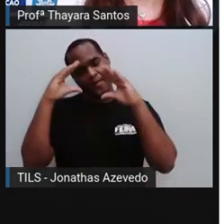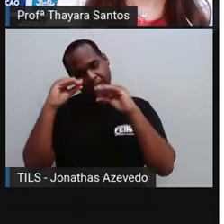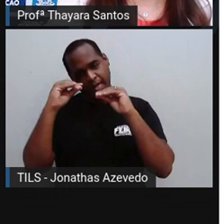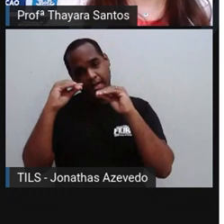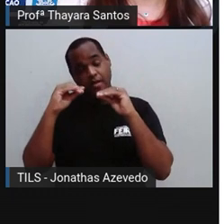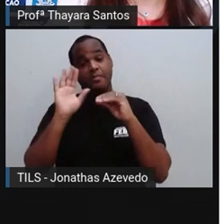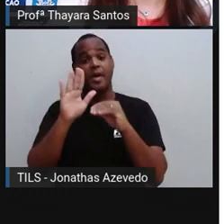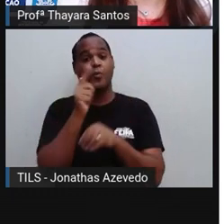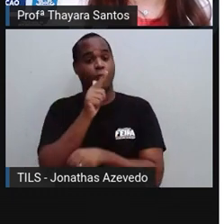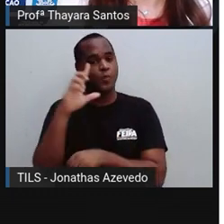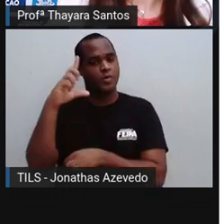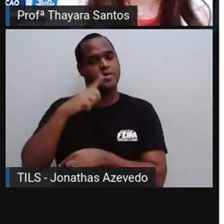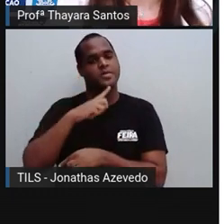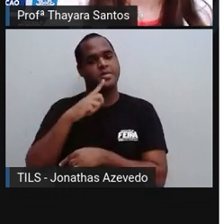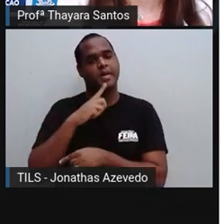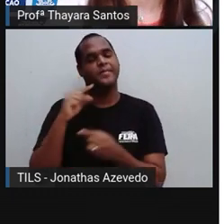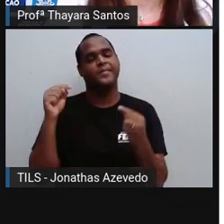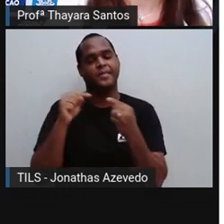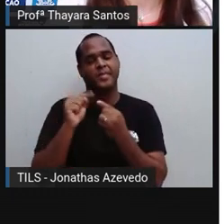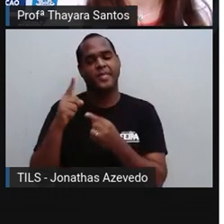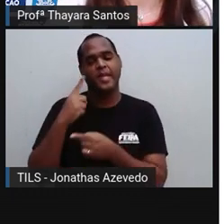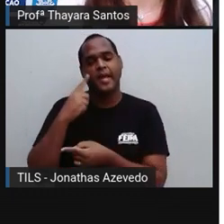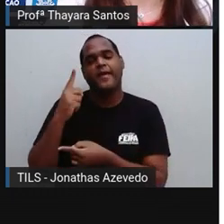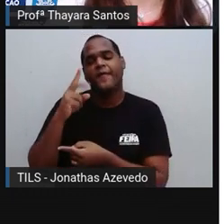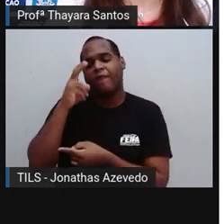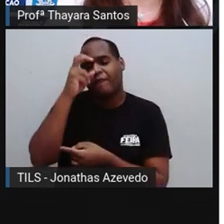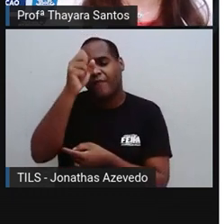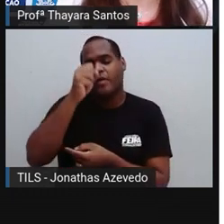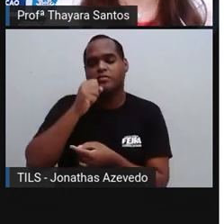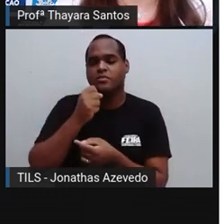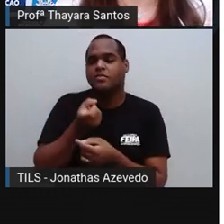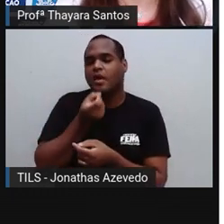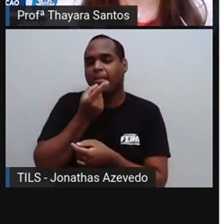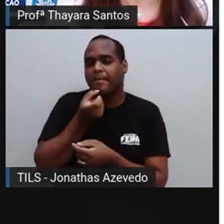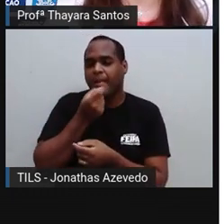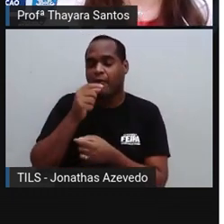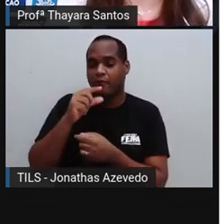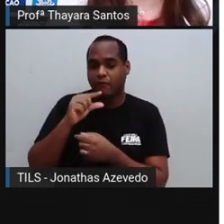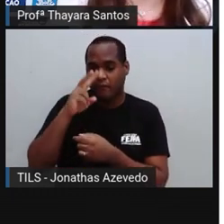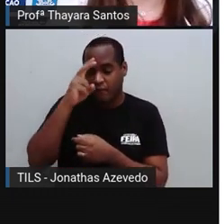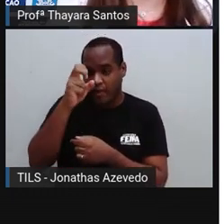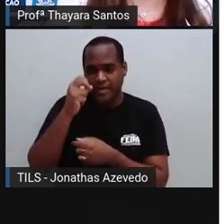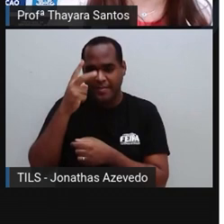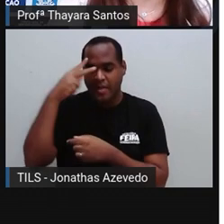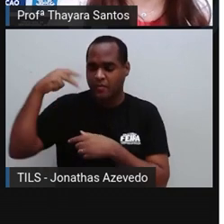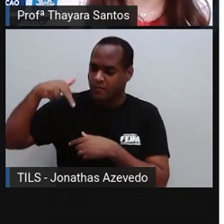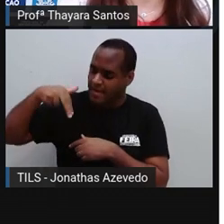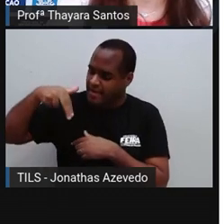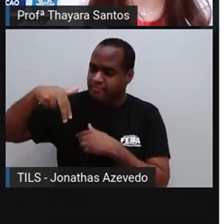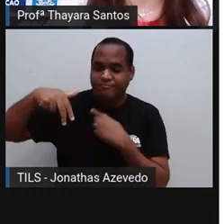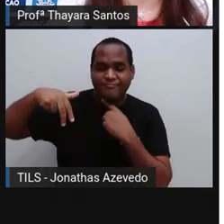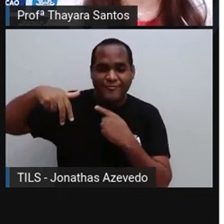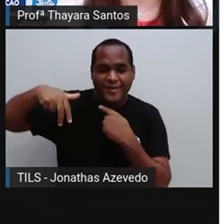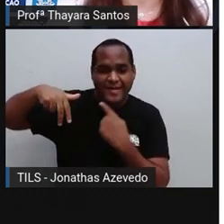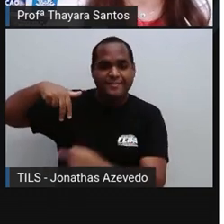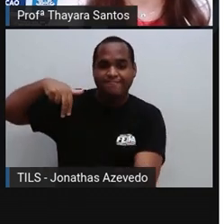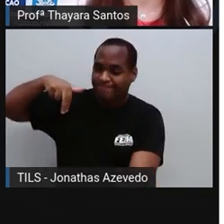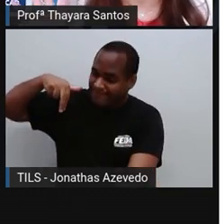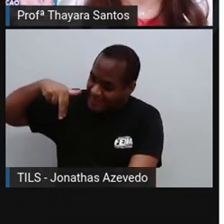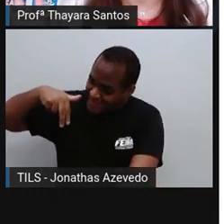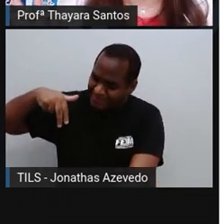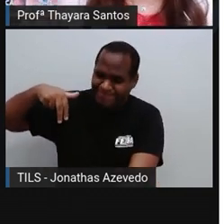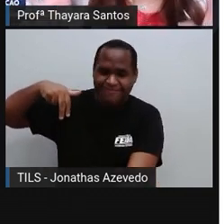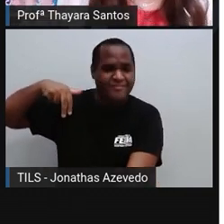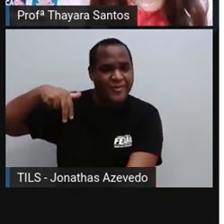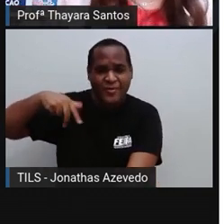E quando ele é tomado em doses altas, eles deixam a pessoa com dificuldade para andar e ficar em pé. A pessoa fica